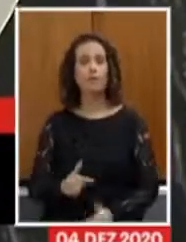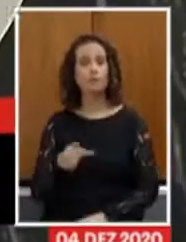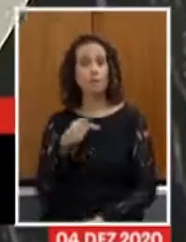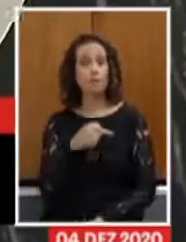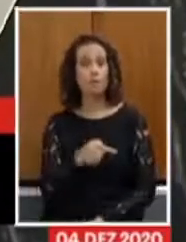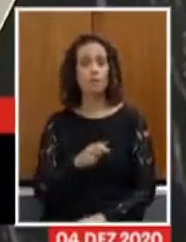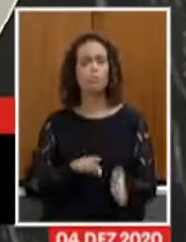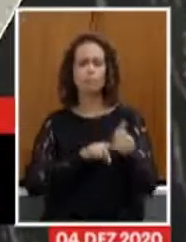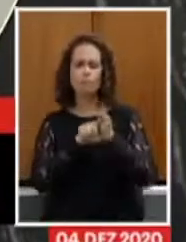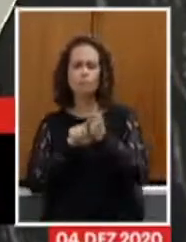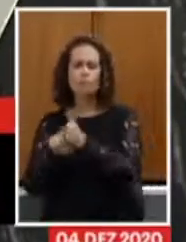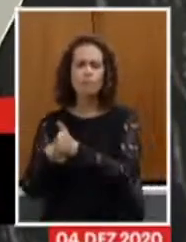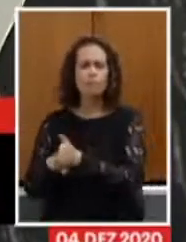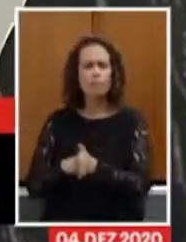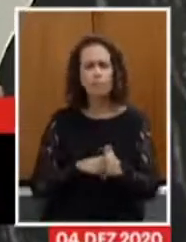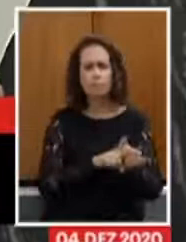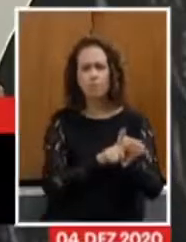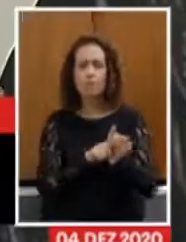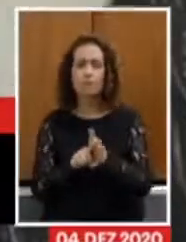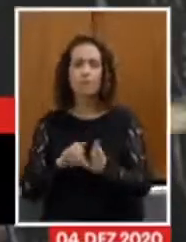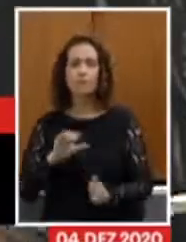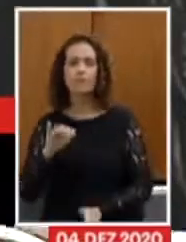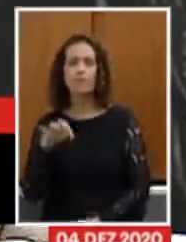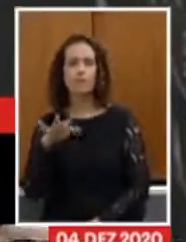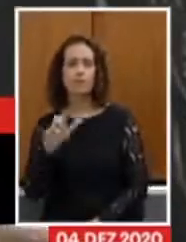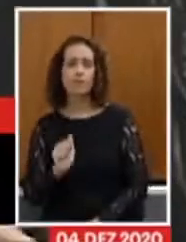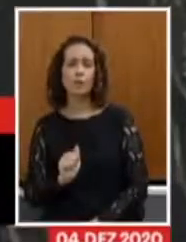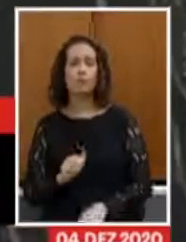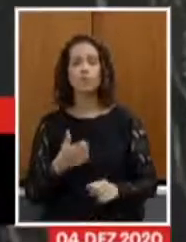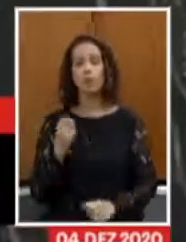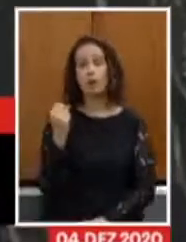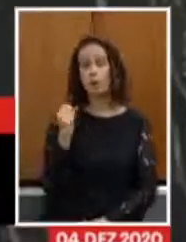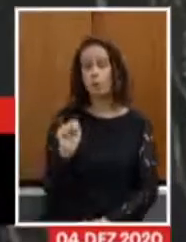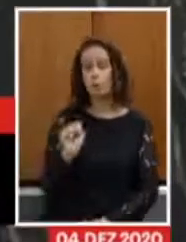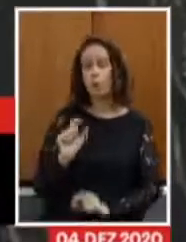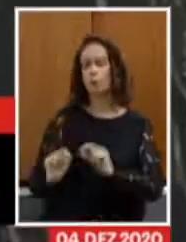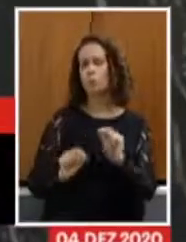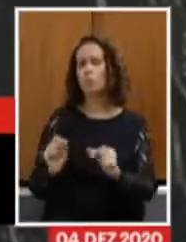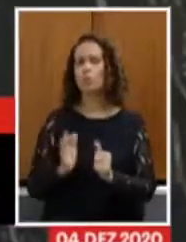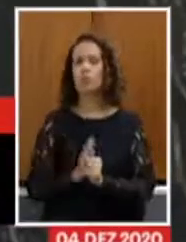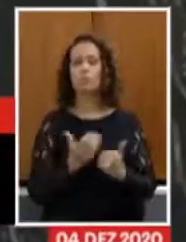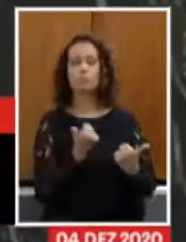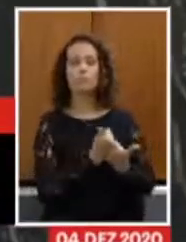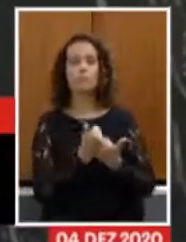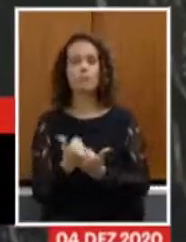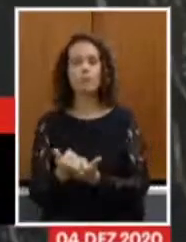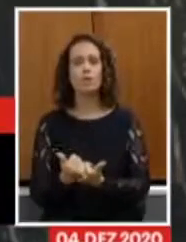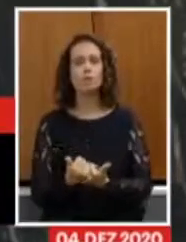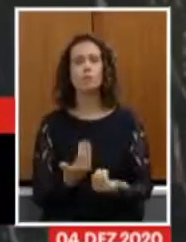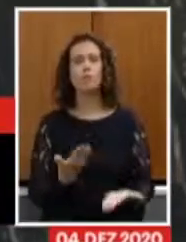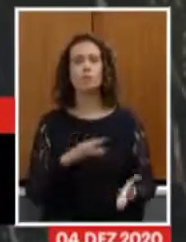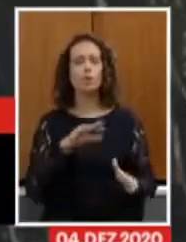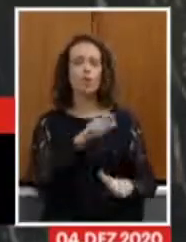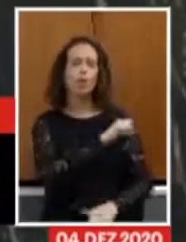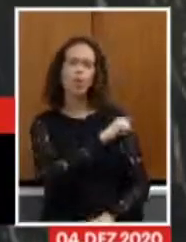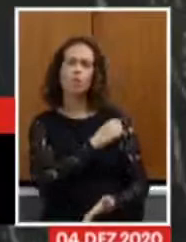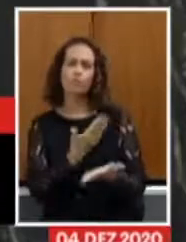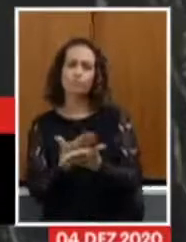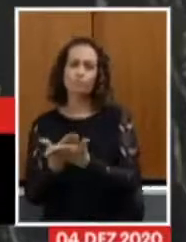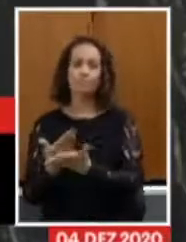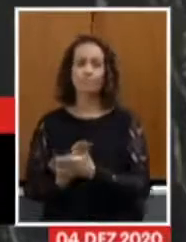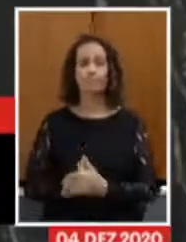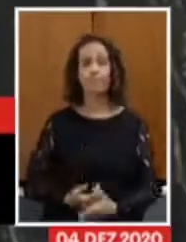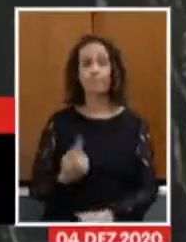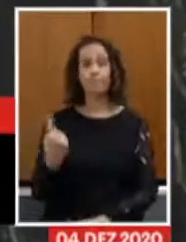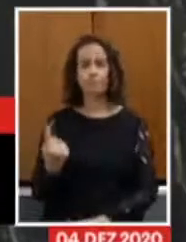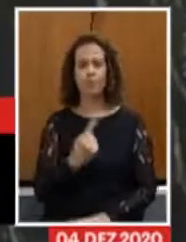pesquisa científica. E a 8, o fortalecimento da política de assistência estudantil. Para cada uma dessas emendas, nós conversamos